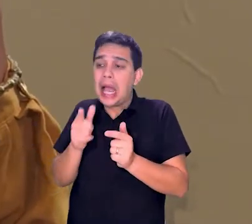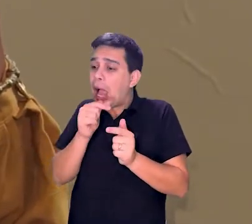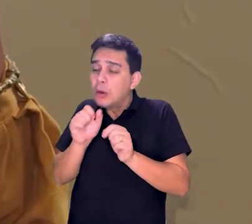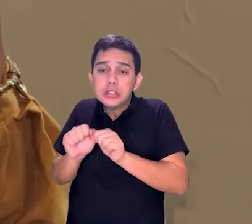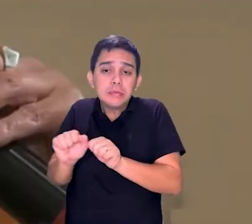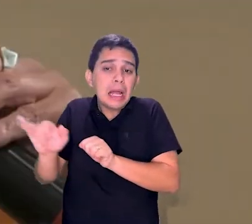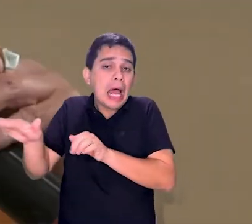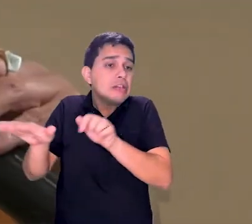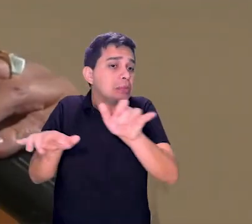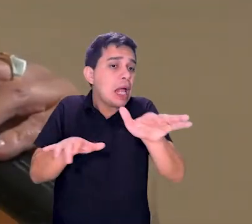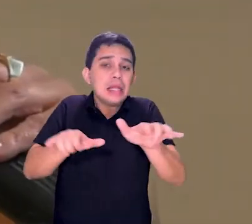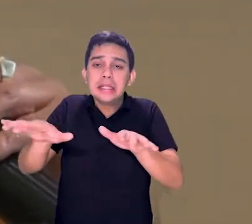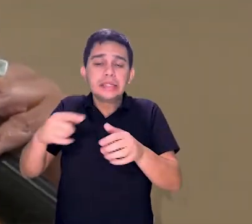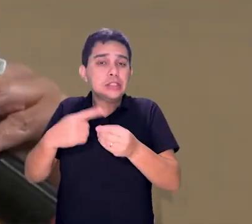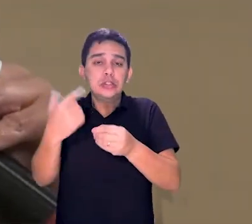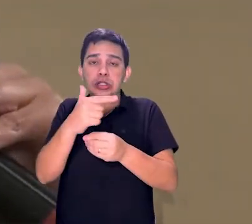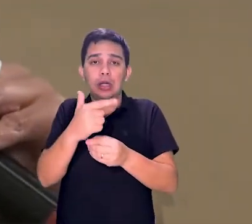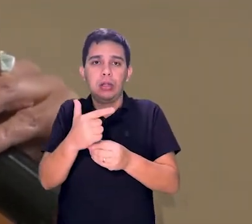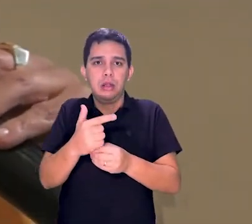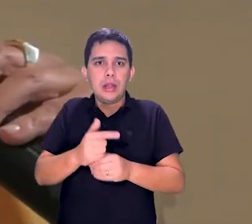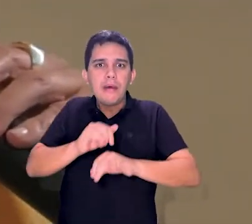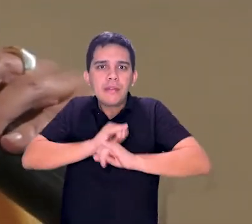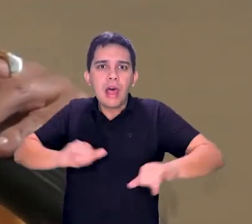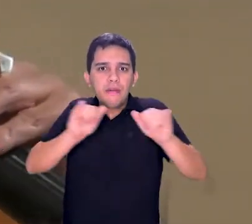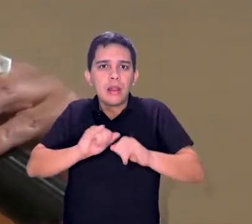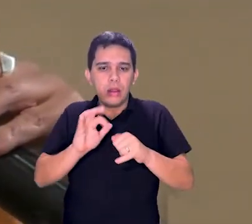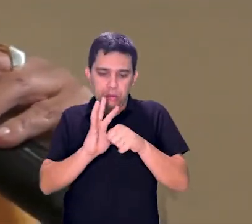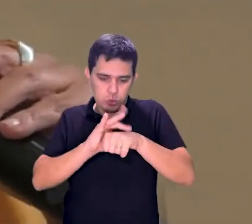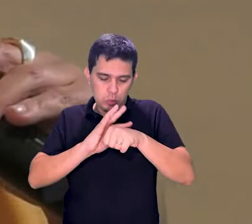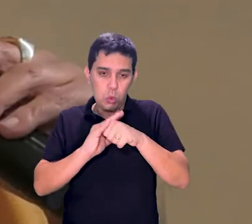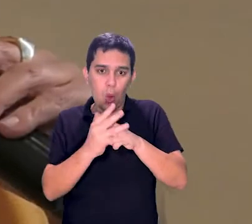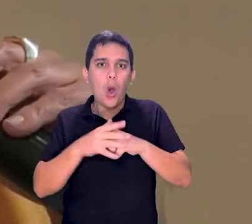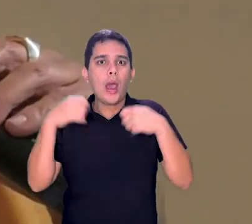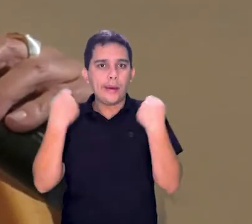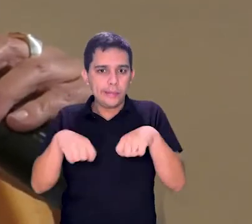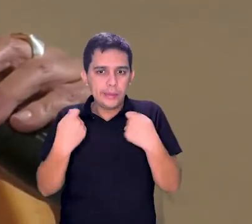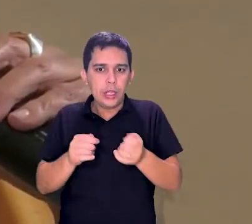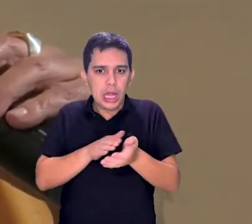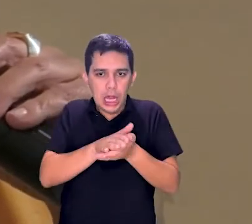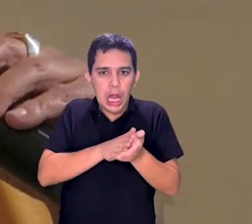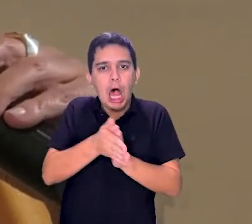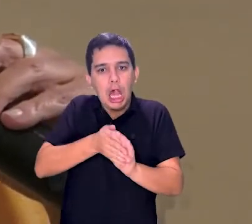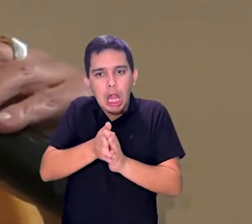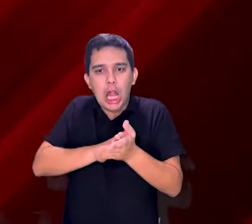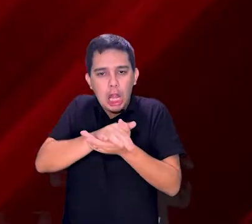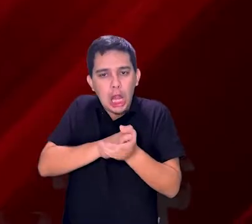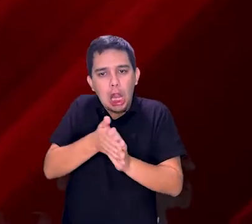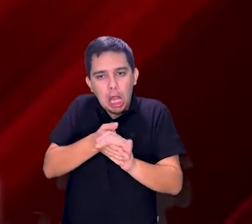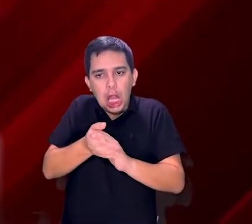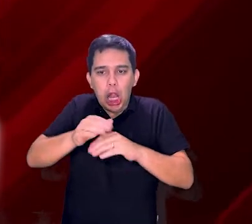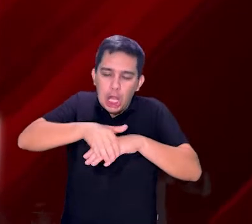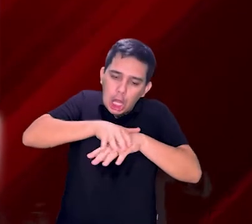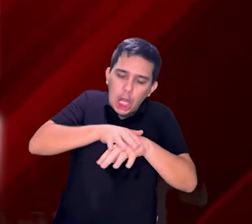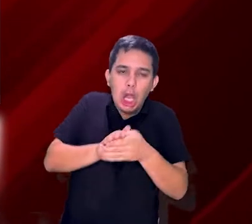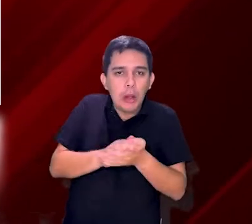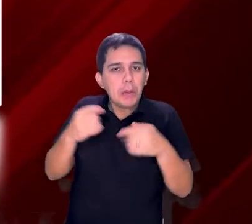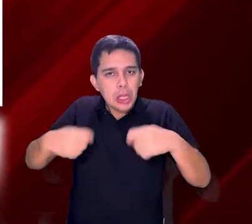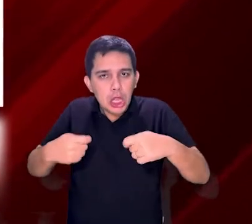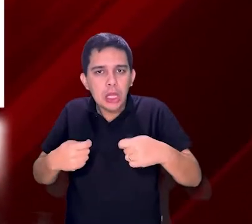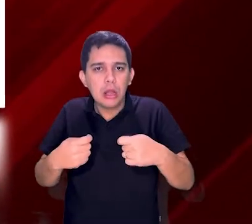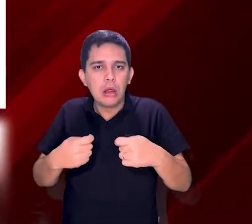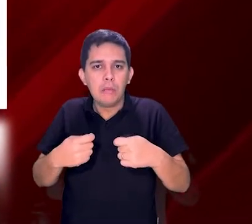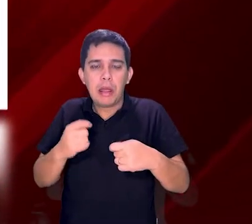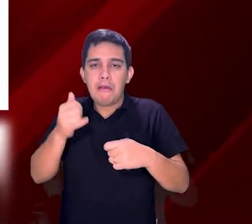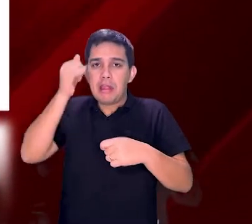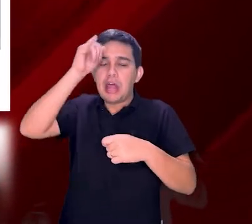que não chegava? O Ministério Público, através do nosso grupo temático, né, de recursos hídricos, nós ingressamos com essa